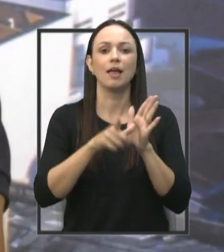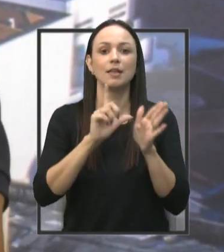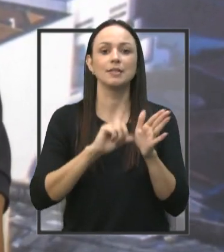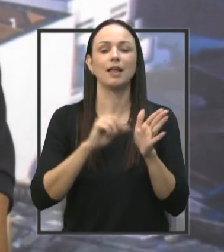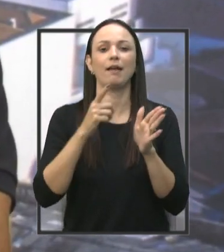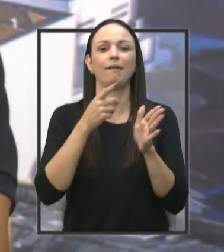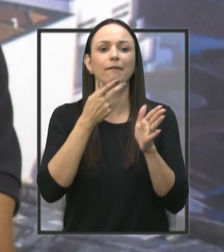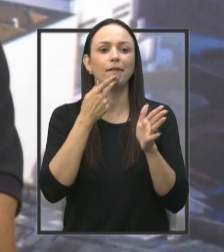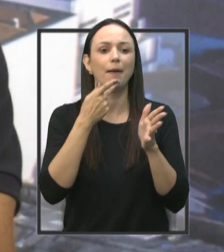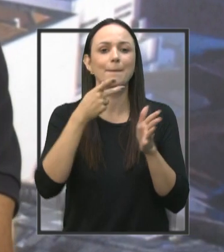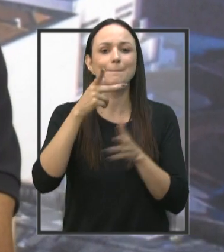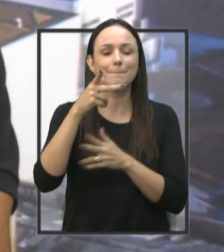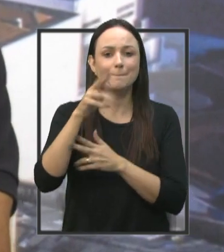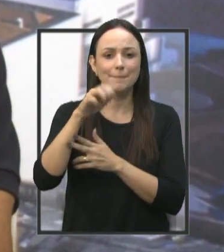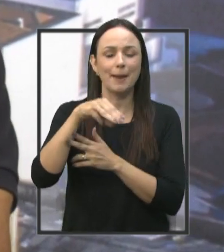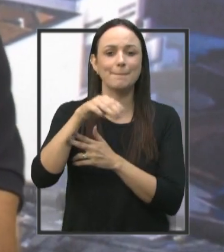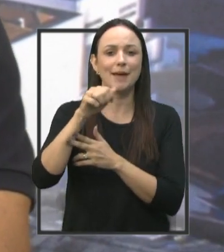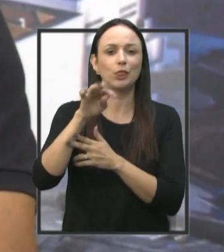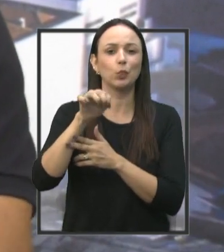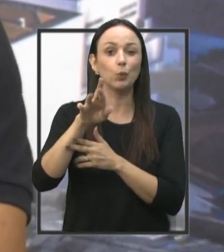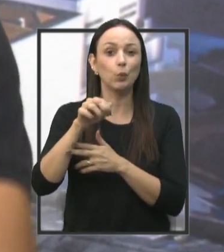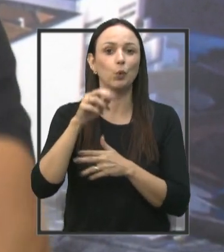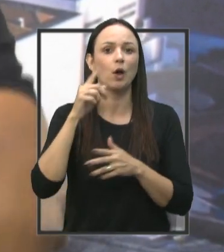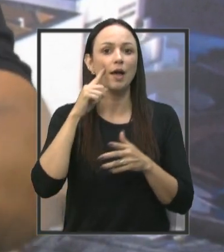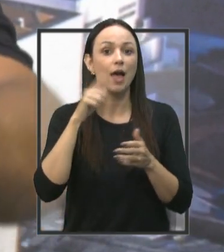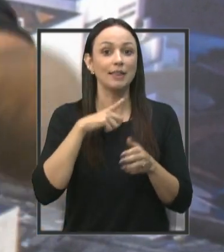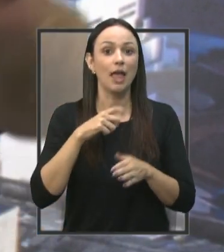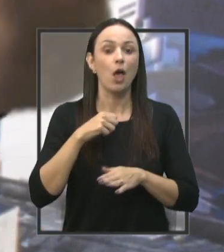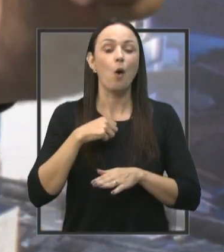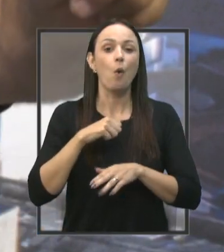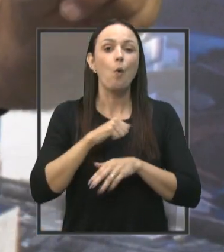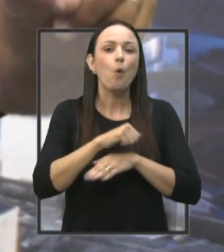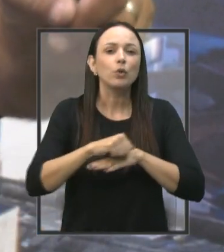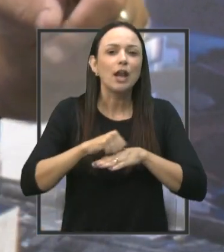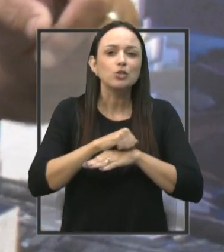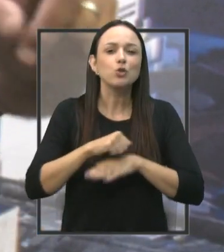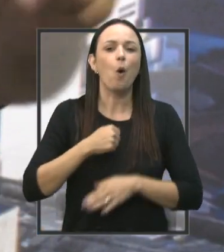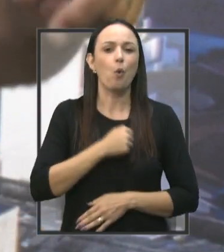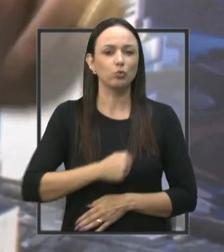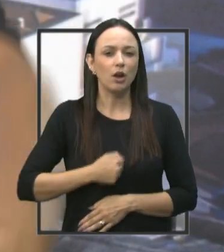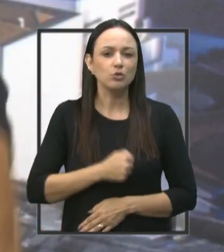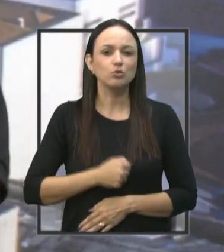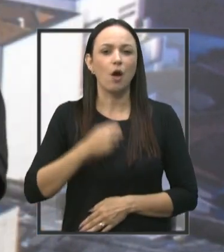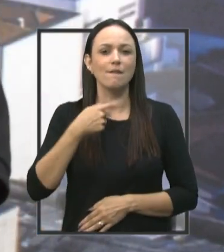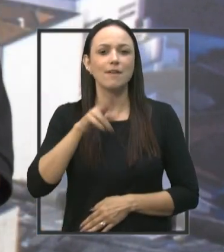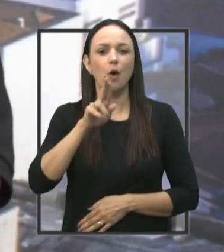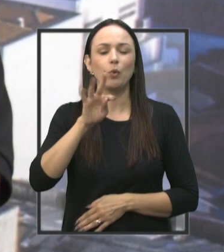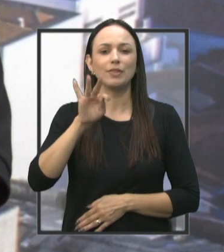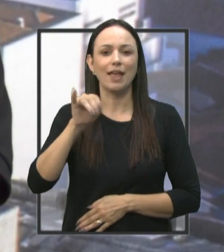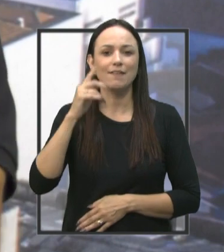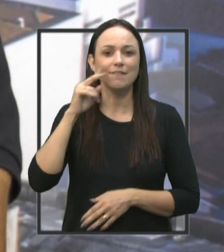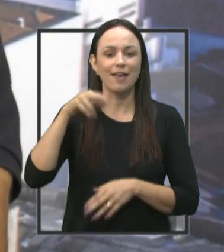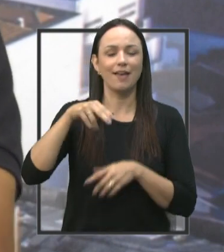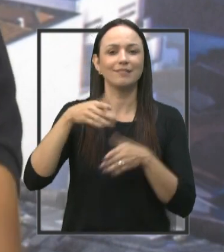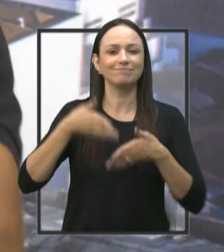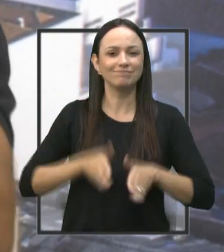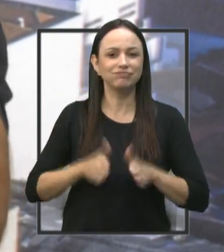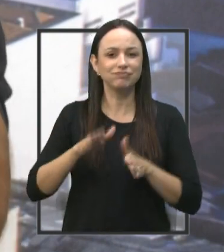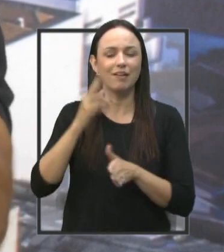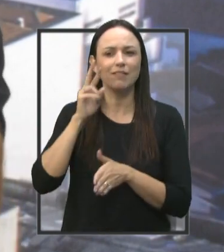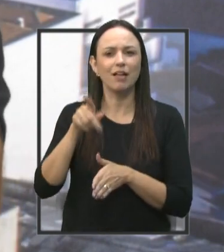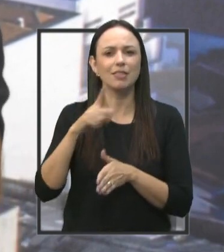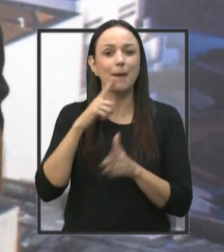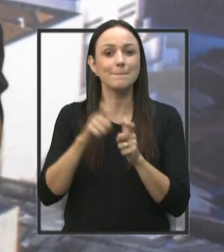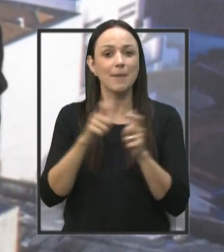o ultrassom é possível detectar muito o nascimento de prematuros. Se a gente for na UTI, neonatal, nós vamos perceber que